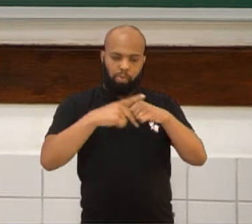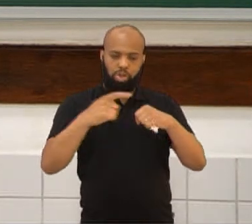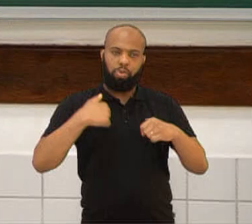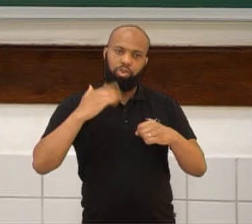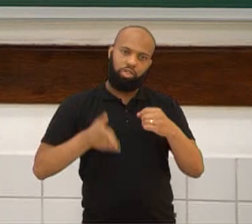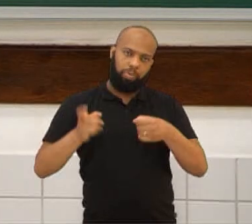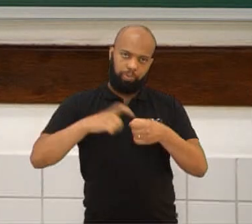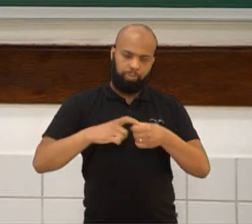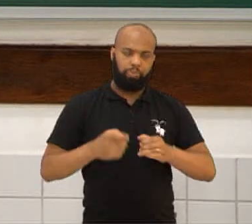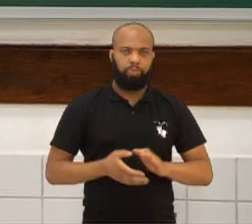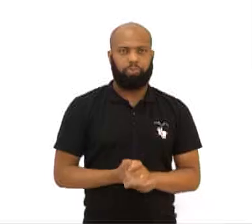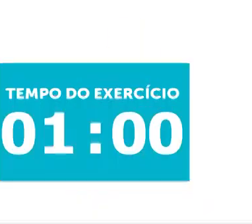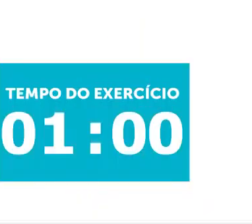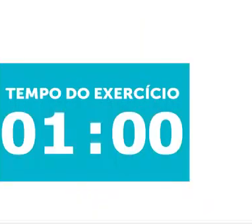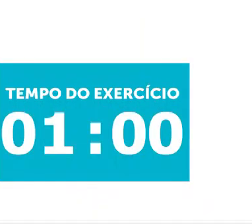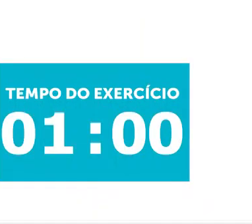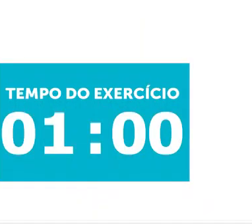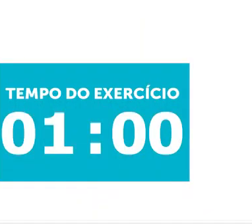já retorno.